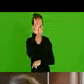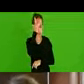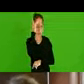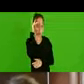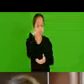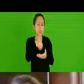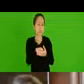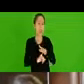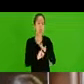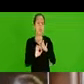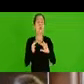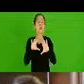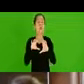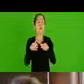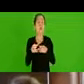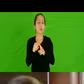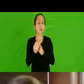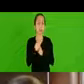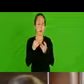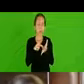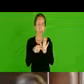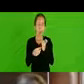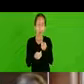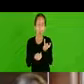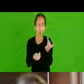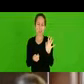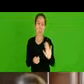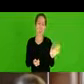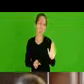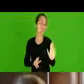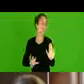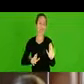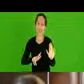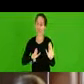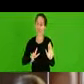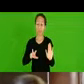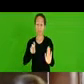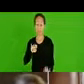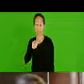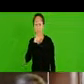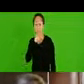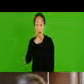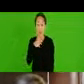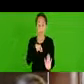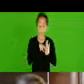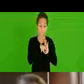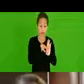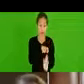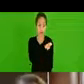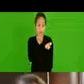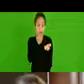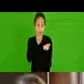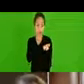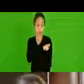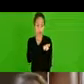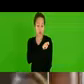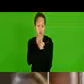grupo social, não é a quantidade. Então, se eu estou pesquisando um aluno e eu denomino aquilo como estudo